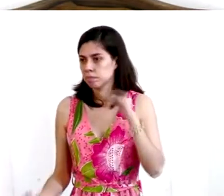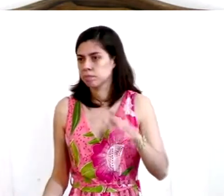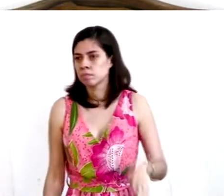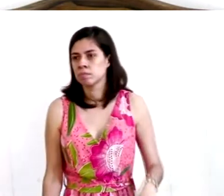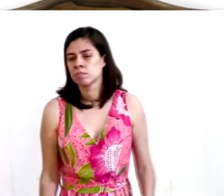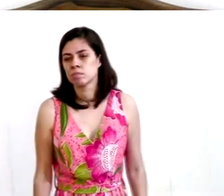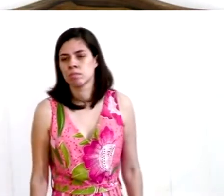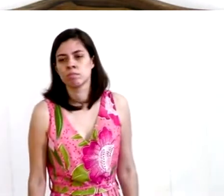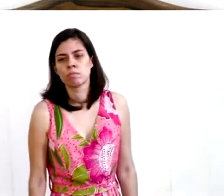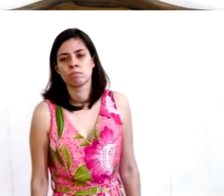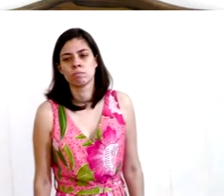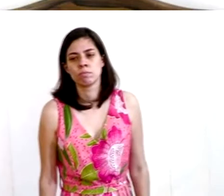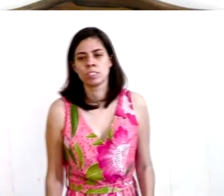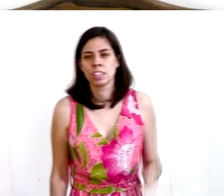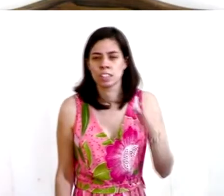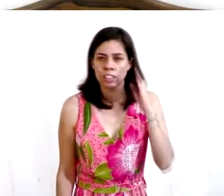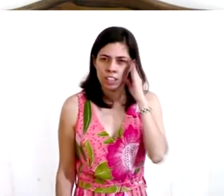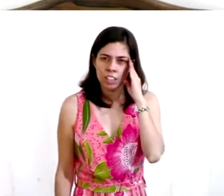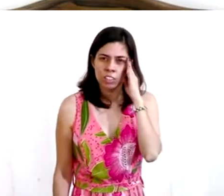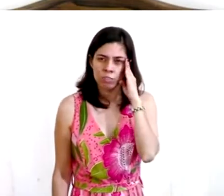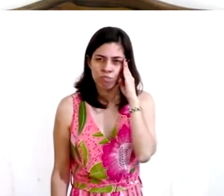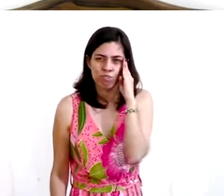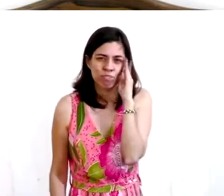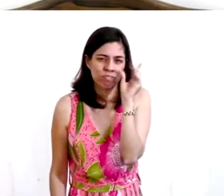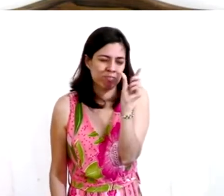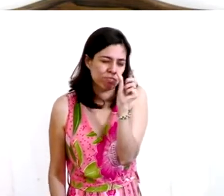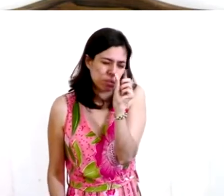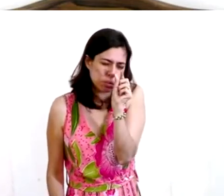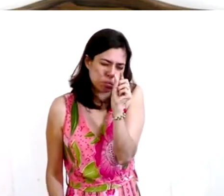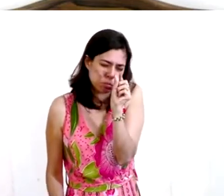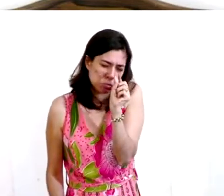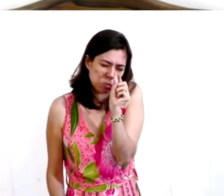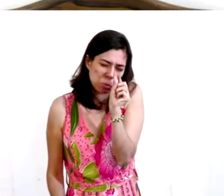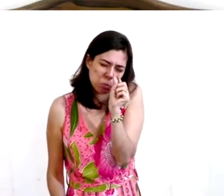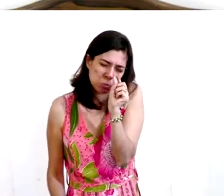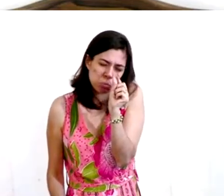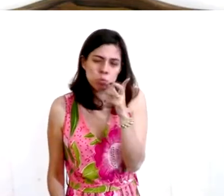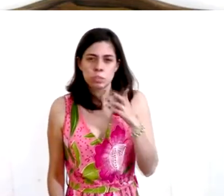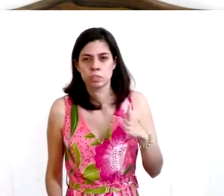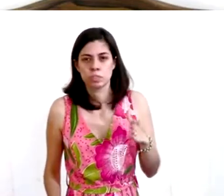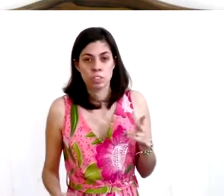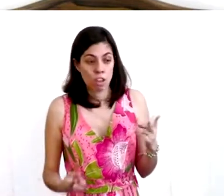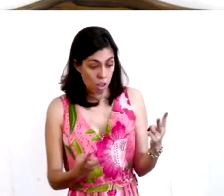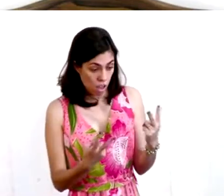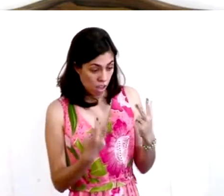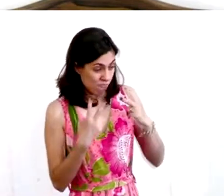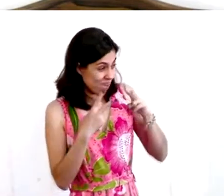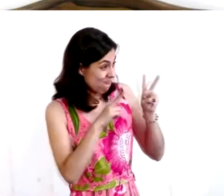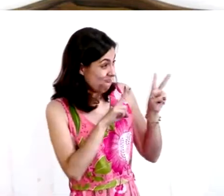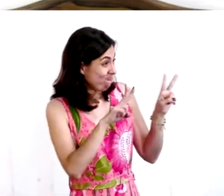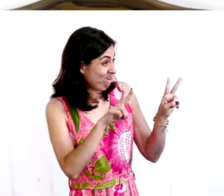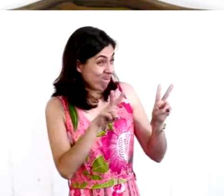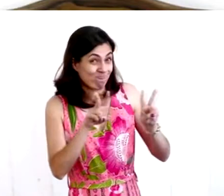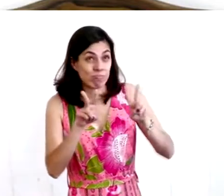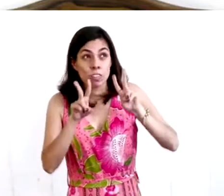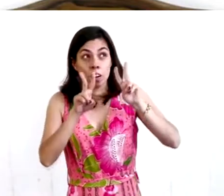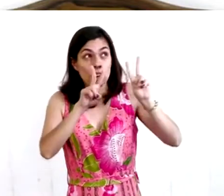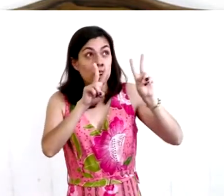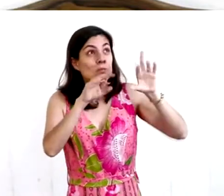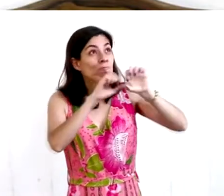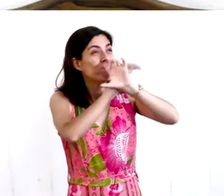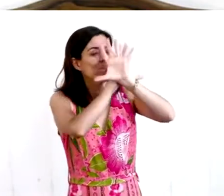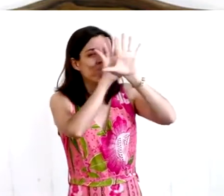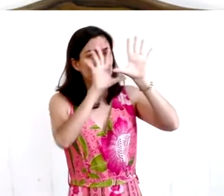sua degeneração humana. É isso que João viu. Eu não sou digno. É isso que Isaías viu. Eu